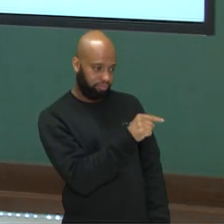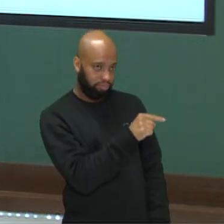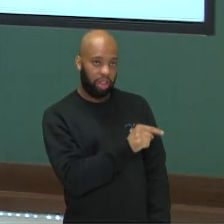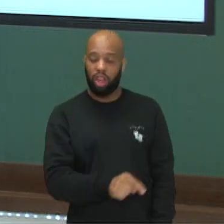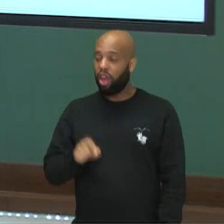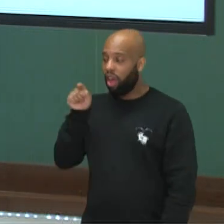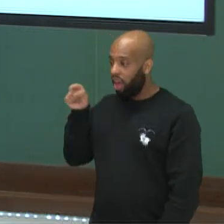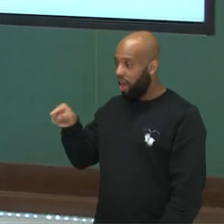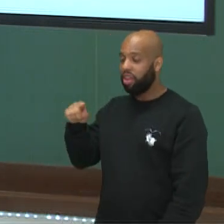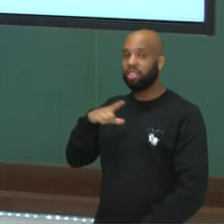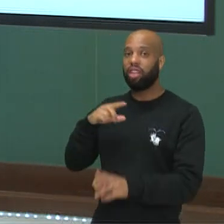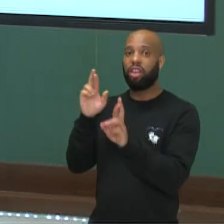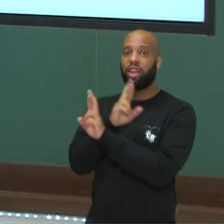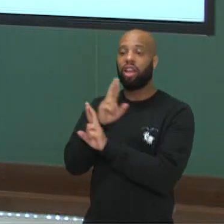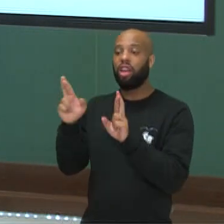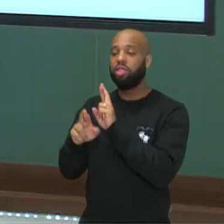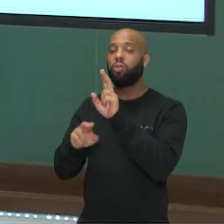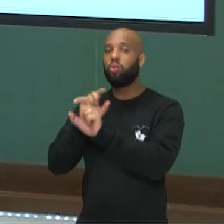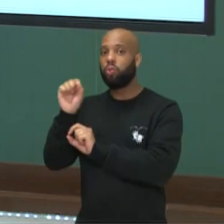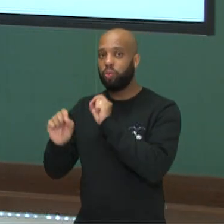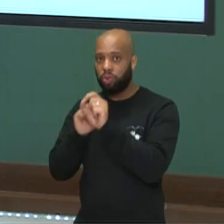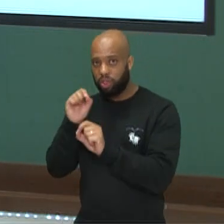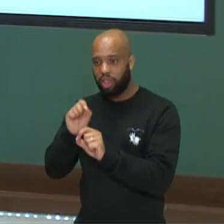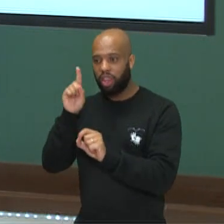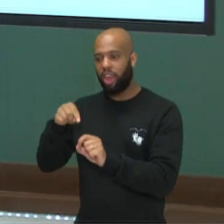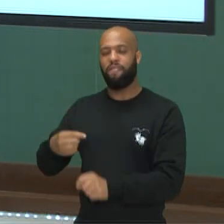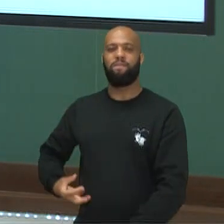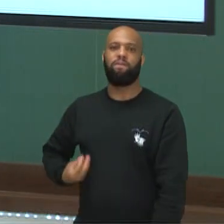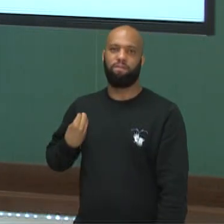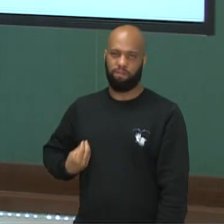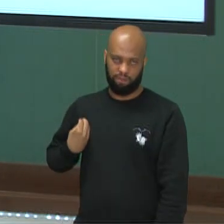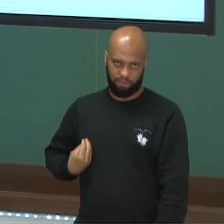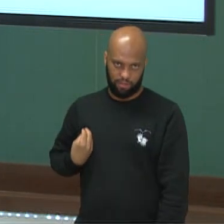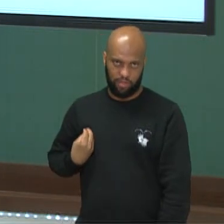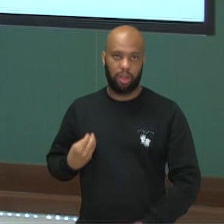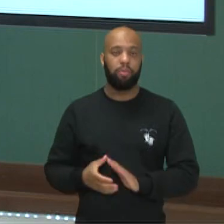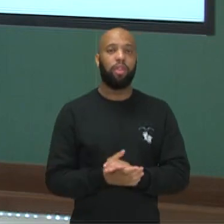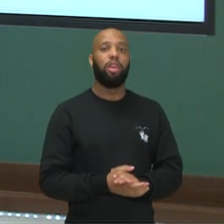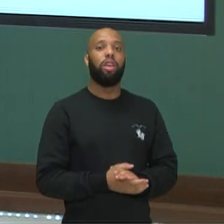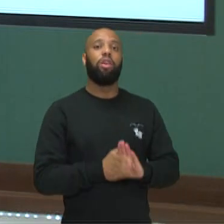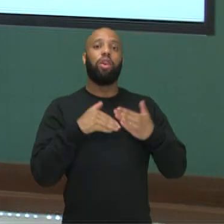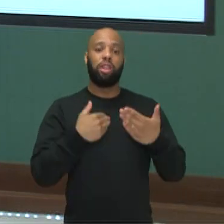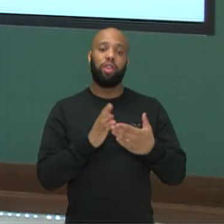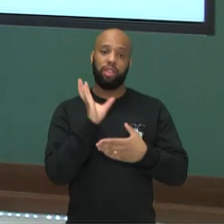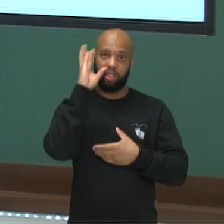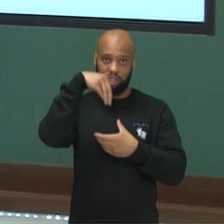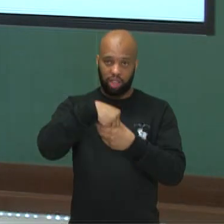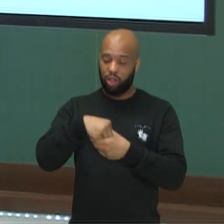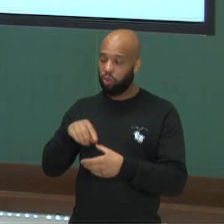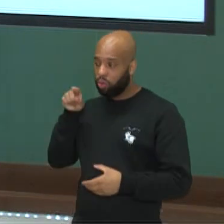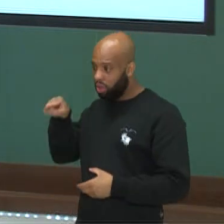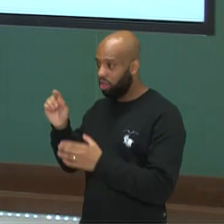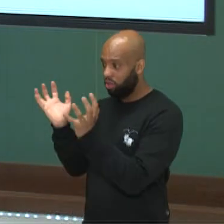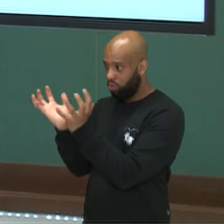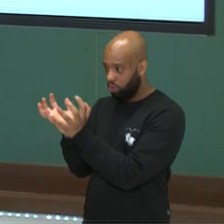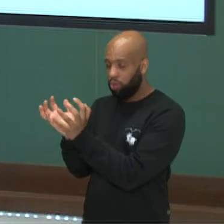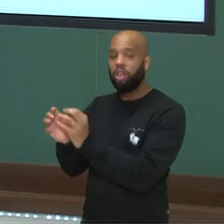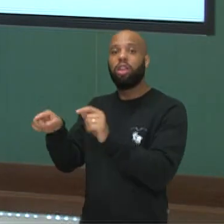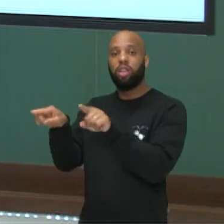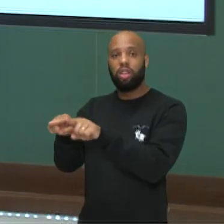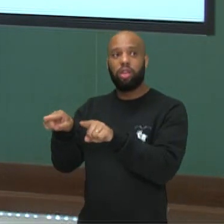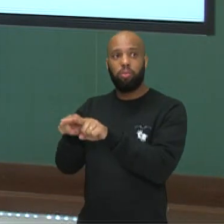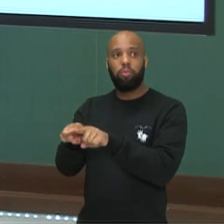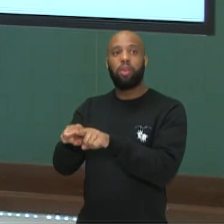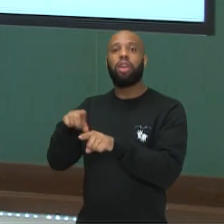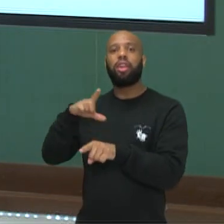estão relacionadas muito mais aos seres vivos. E dentro da química orgânica também temos